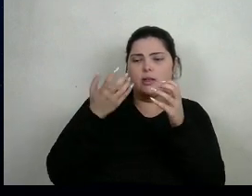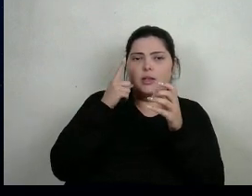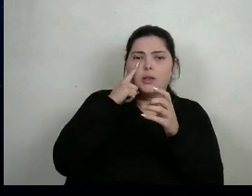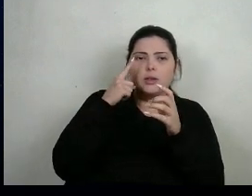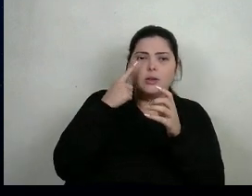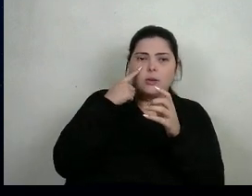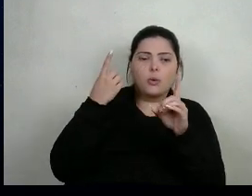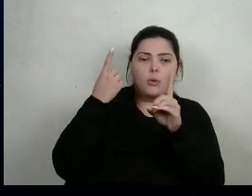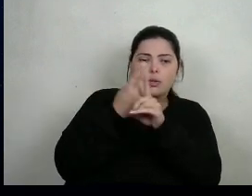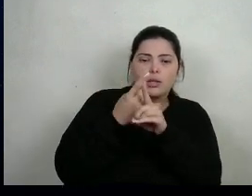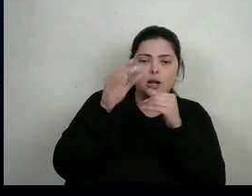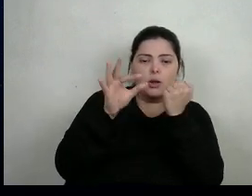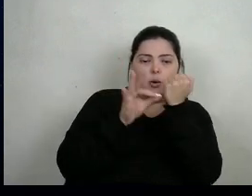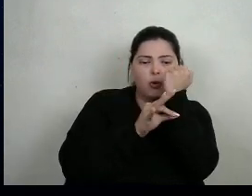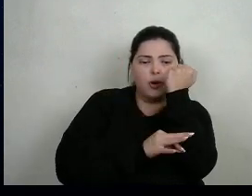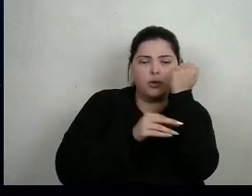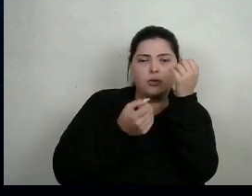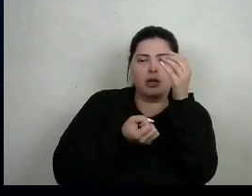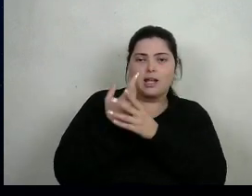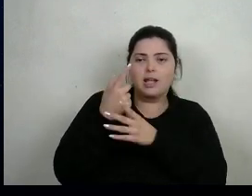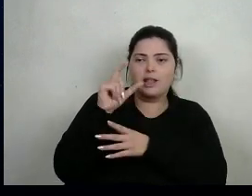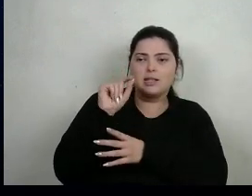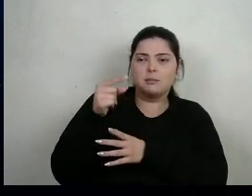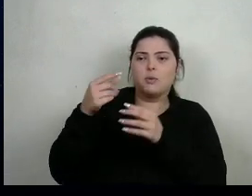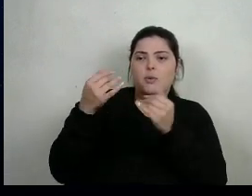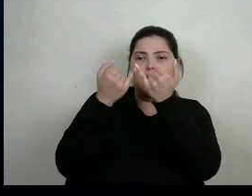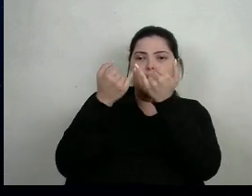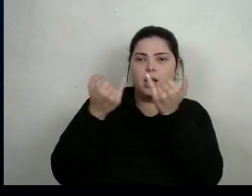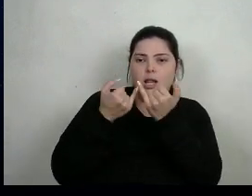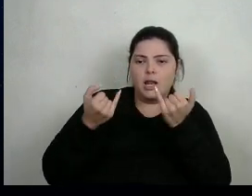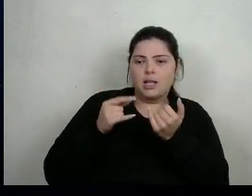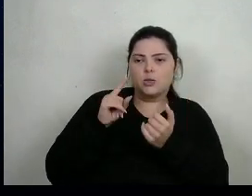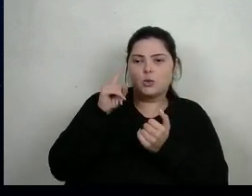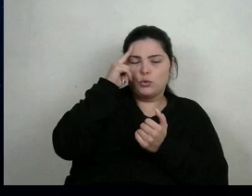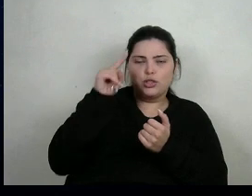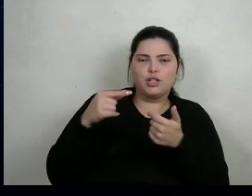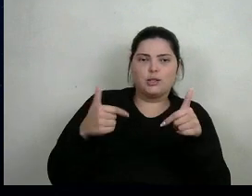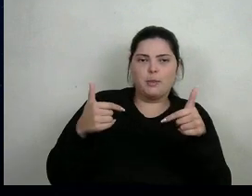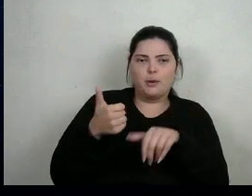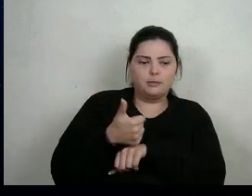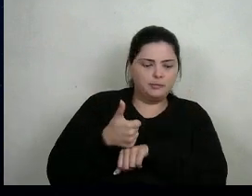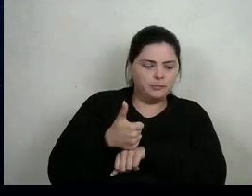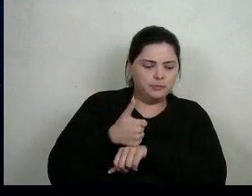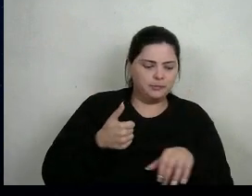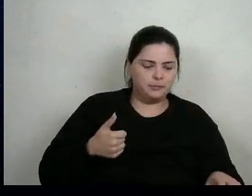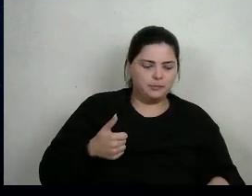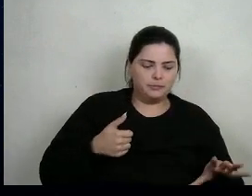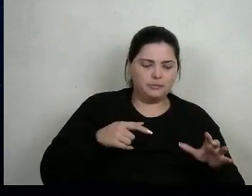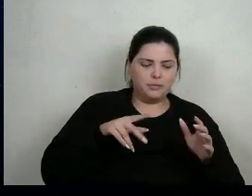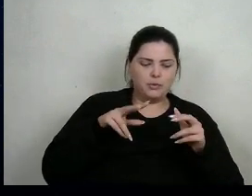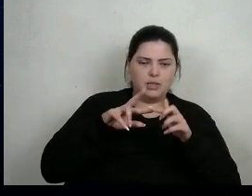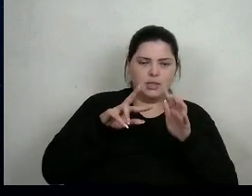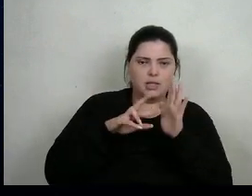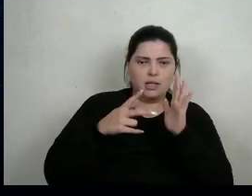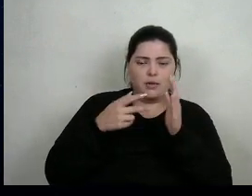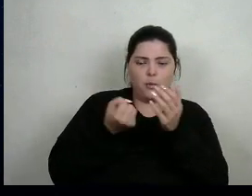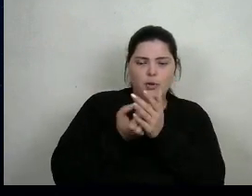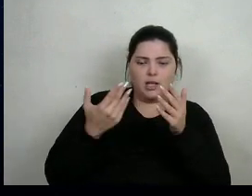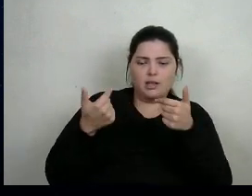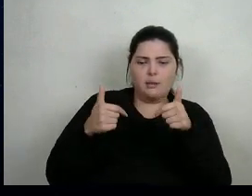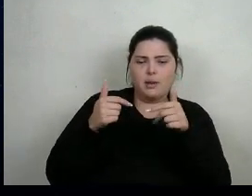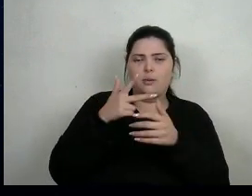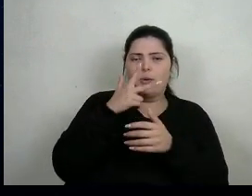e eu produzi 10 mil linhas num dia então é produtividade não tem a ver com quantidade de trabalho da mesma forma que